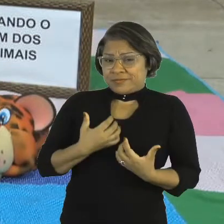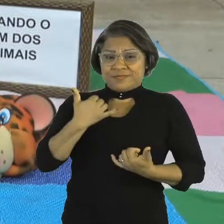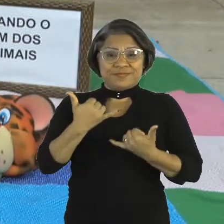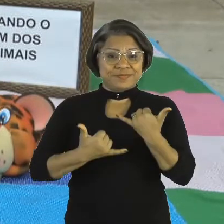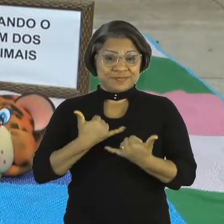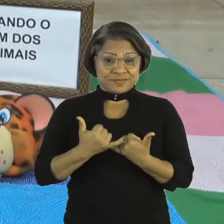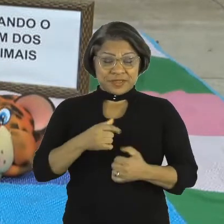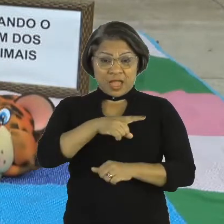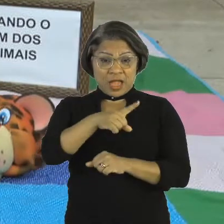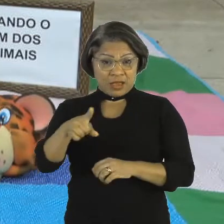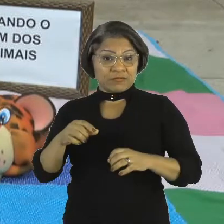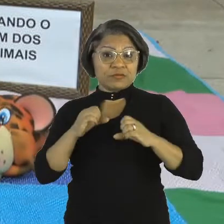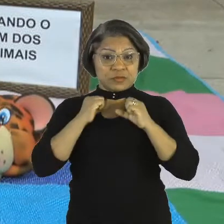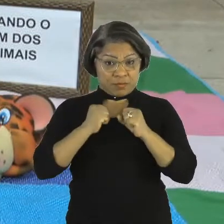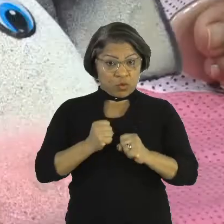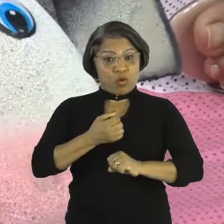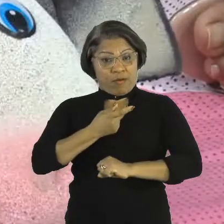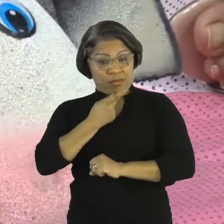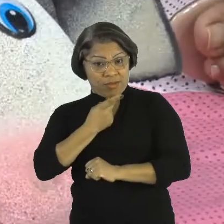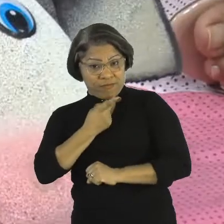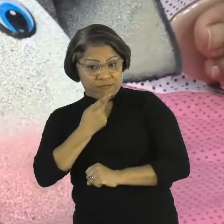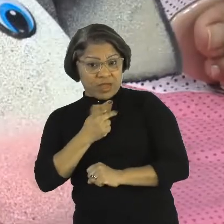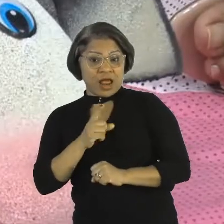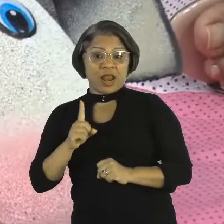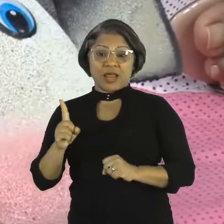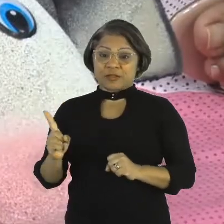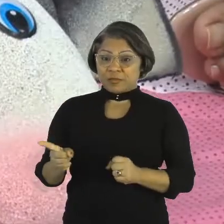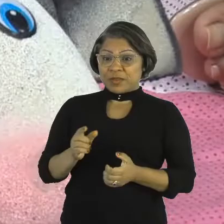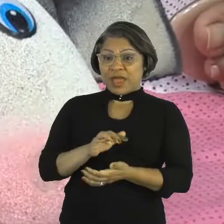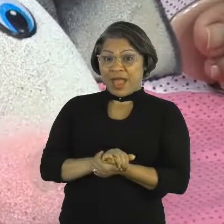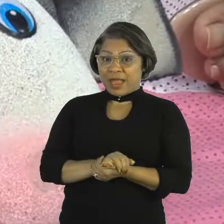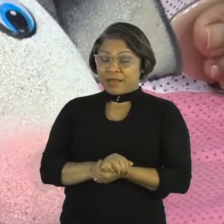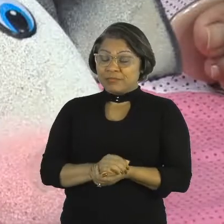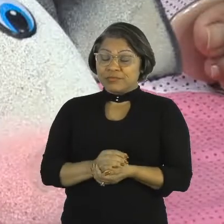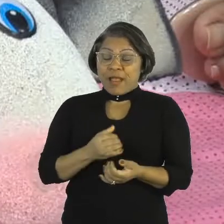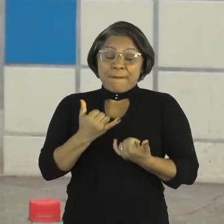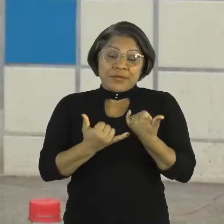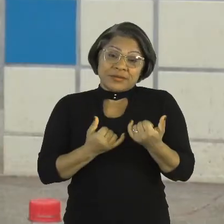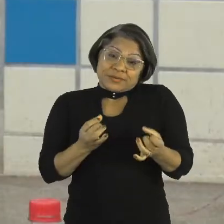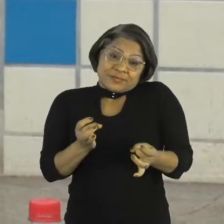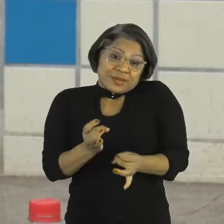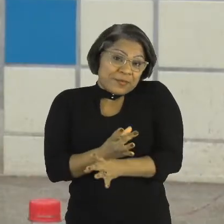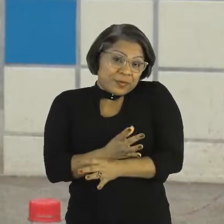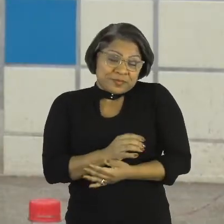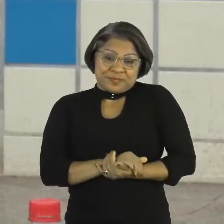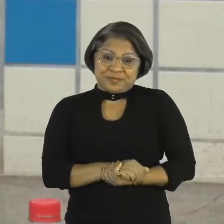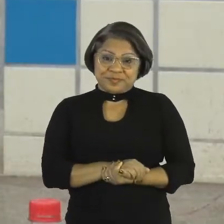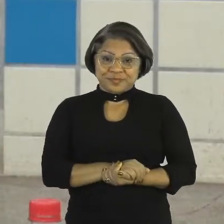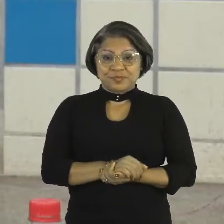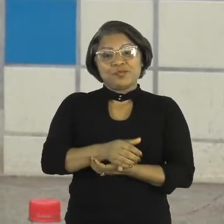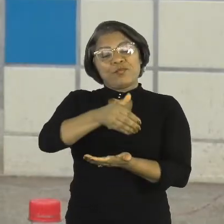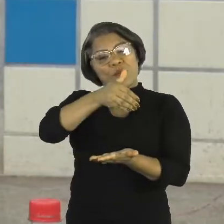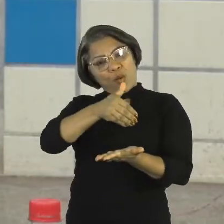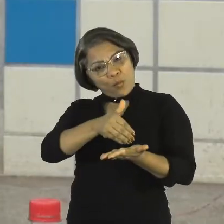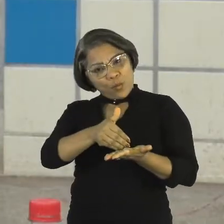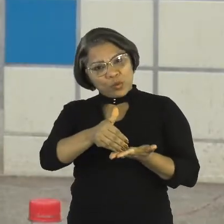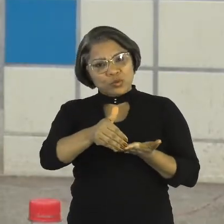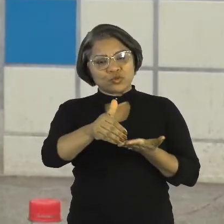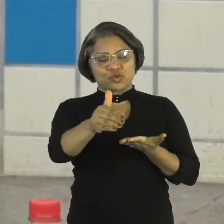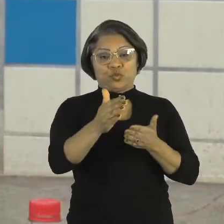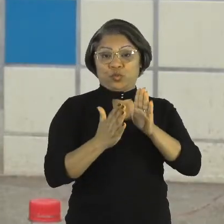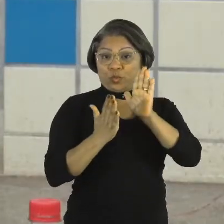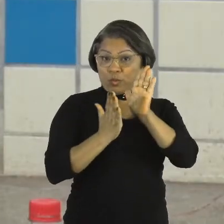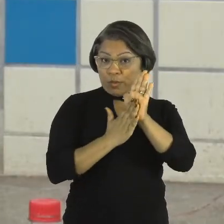você pode estar falando para ele que então a brincadeira acabou. Dando continuidade com as nossas propostas